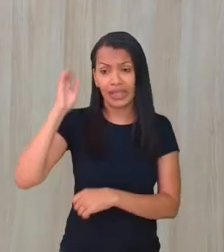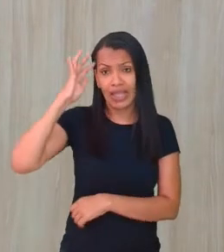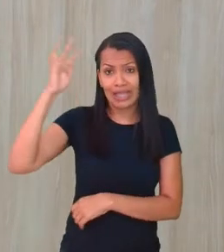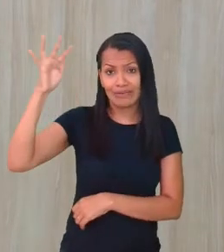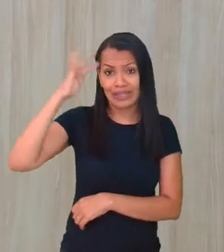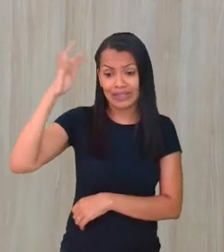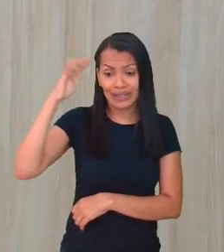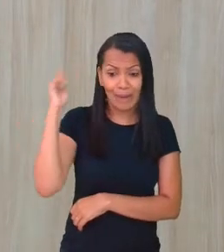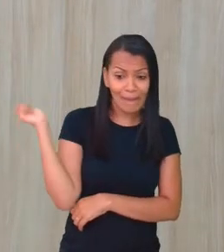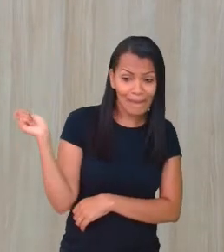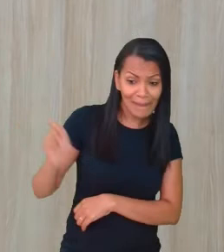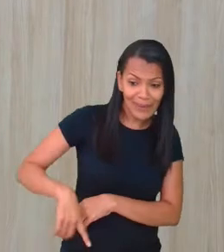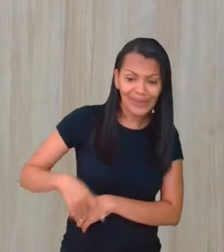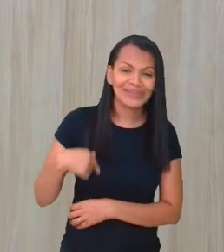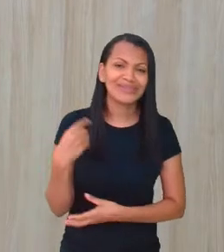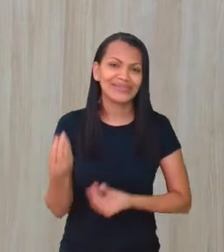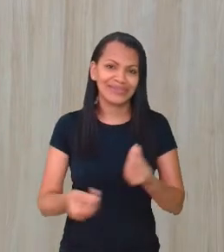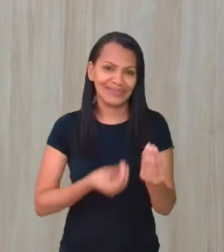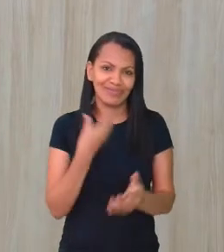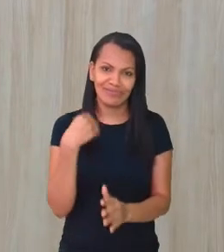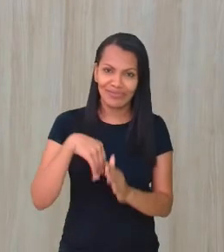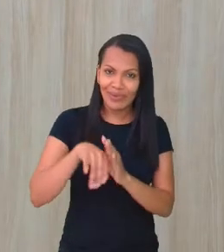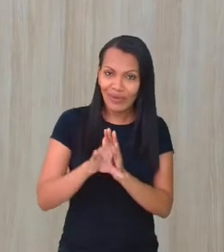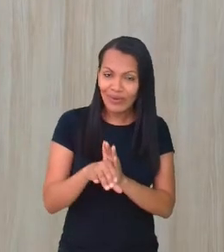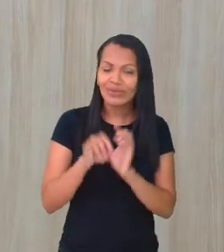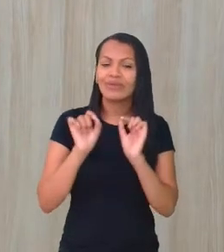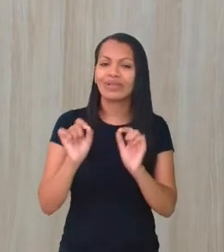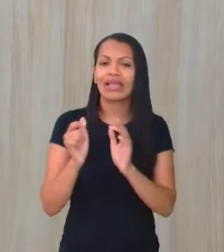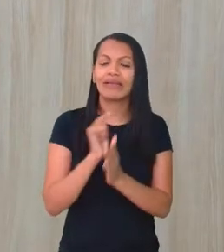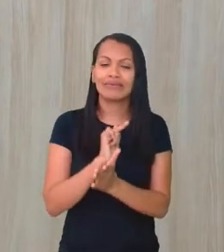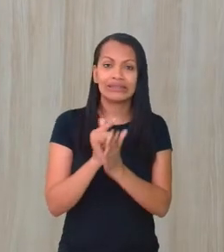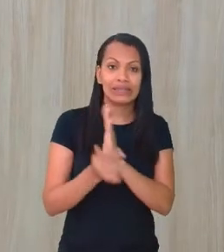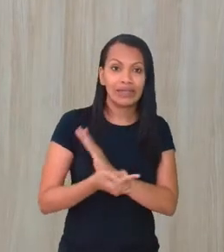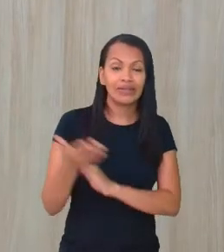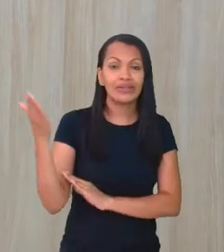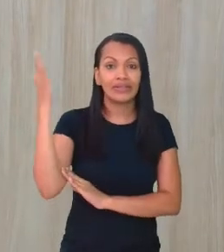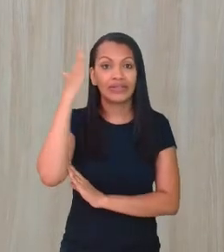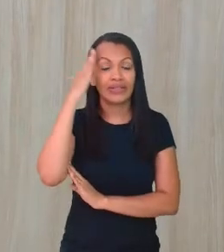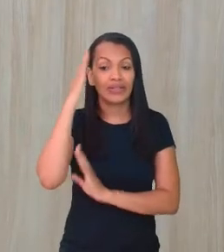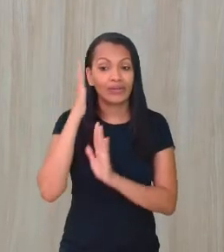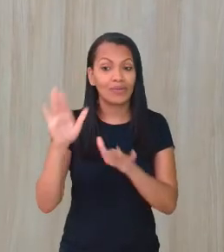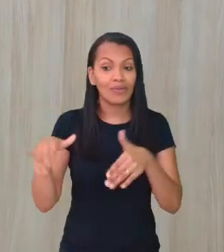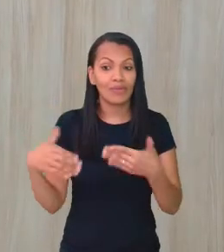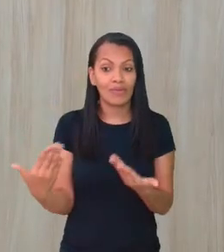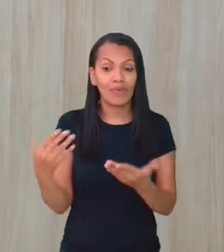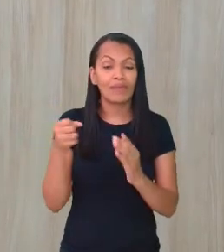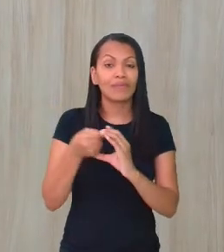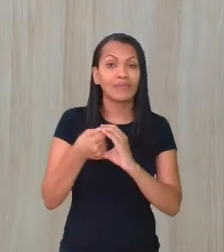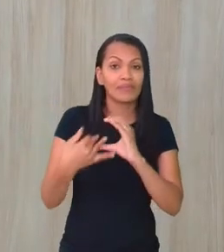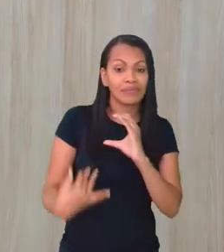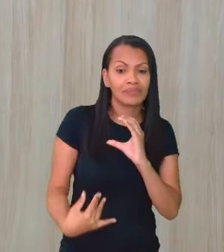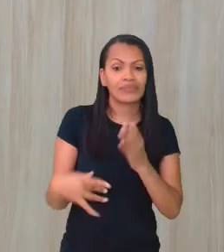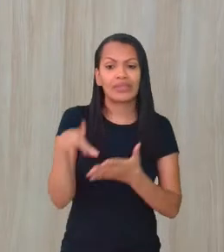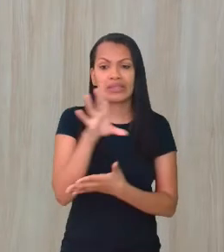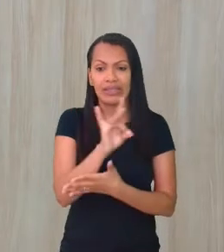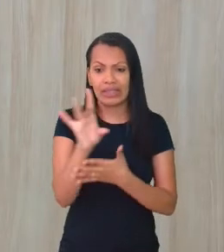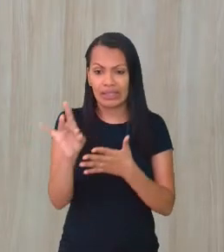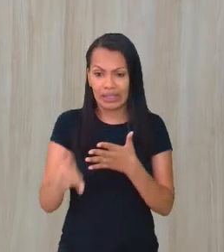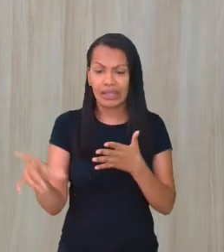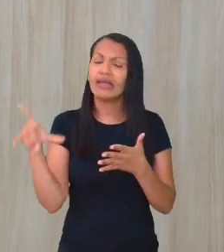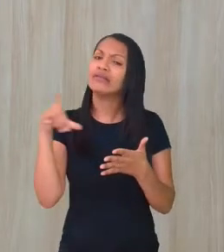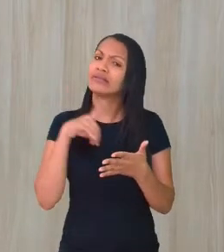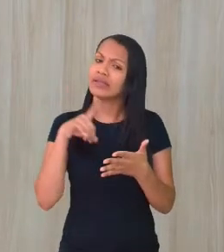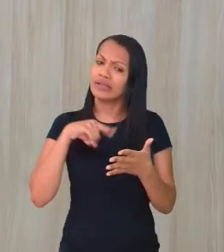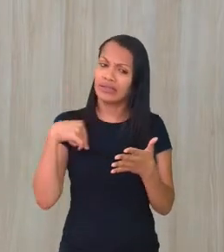possíveis, tá? Para a definição do conceito do que é o gênero, para entender quais são as características peculiares que existem na crônica e que a